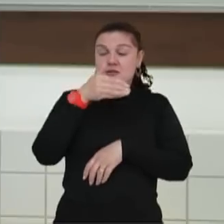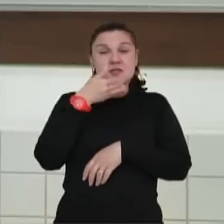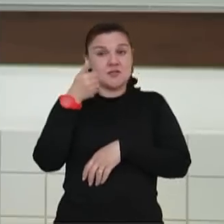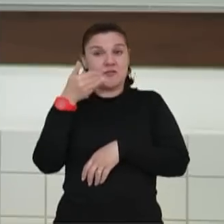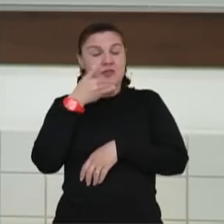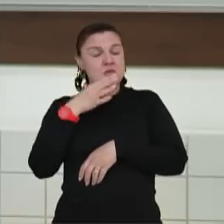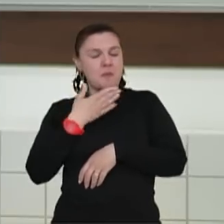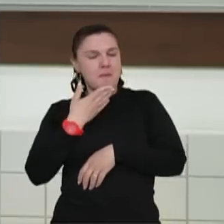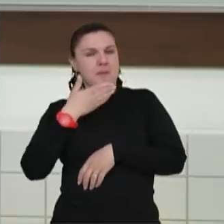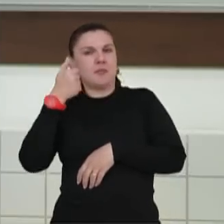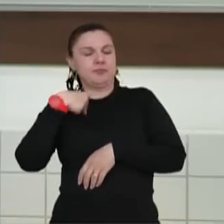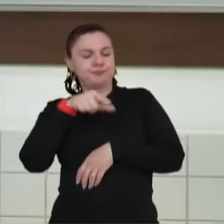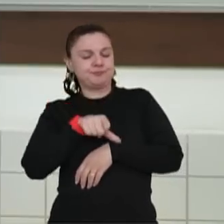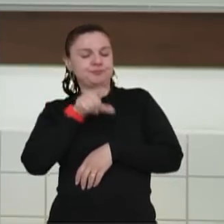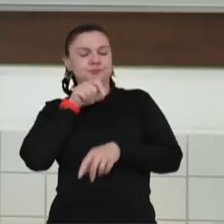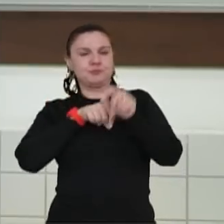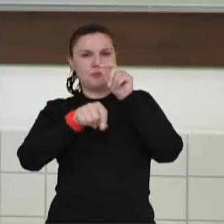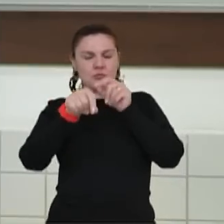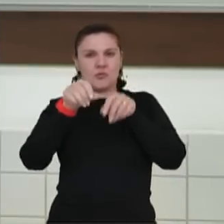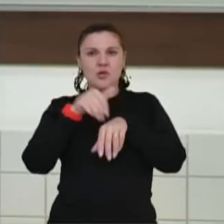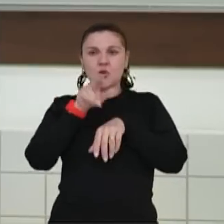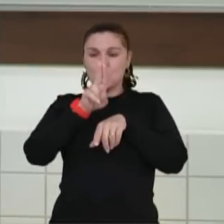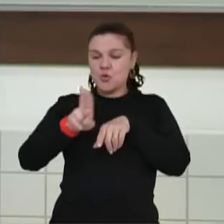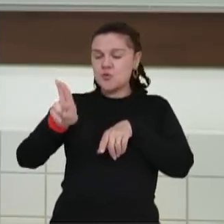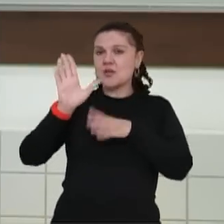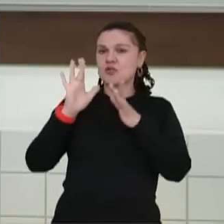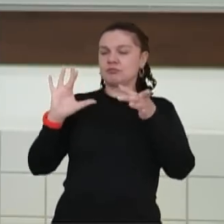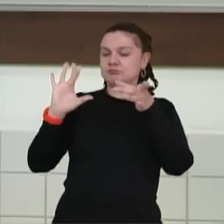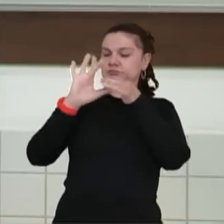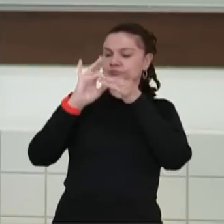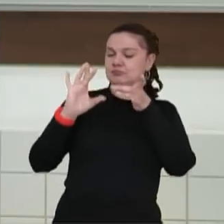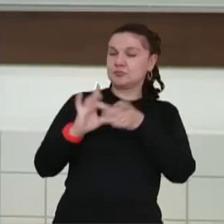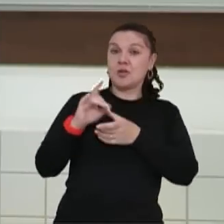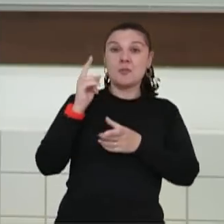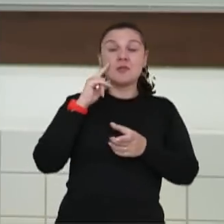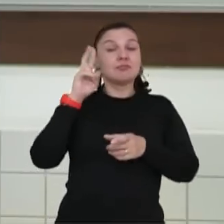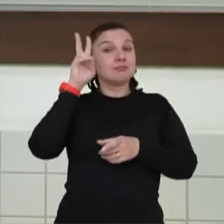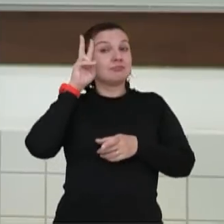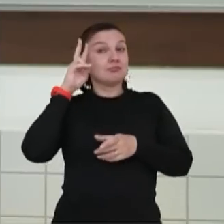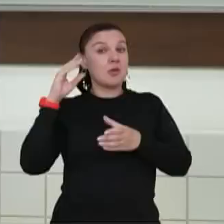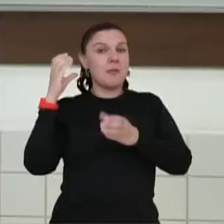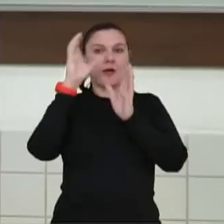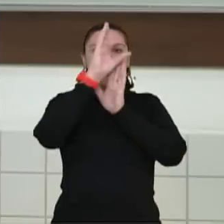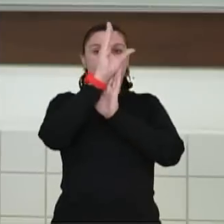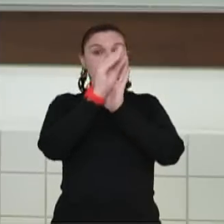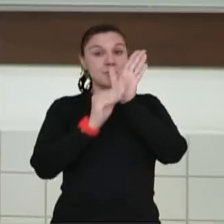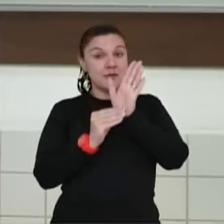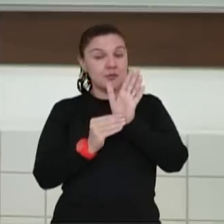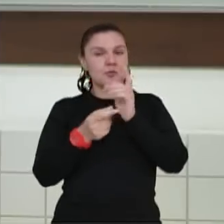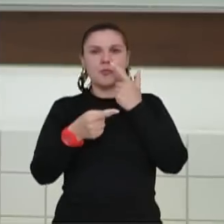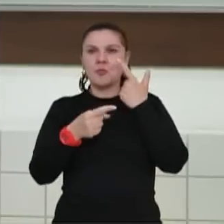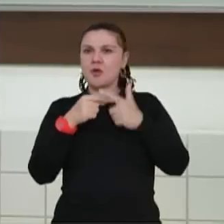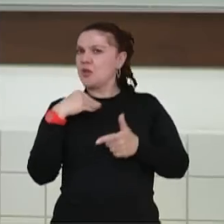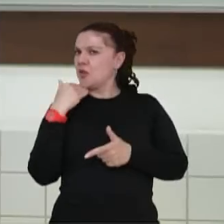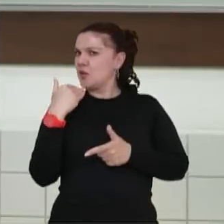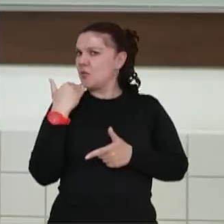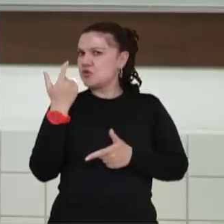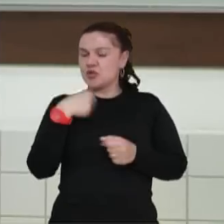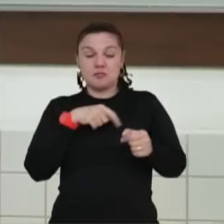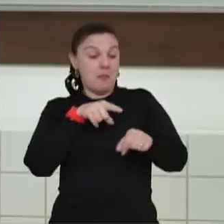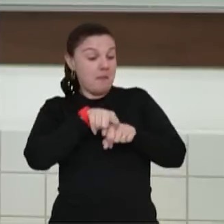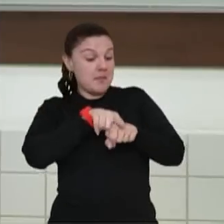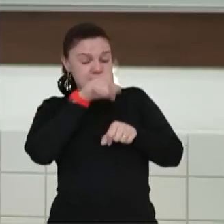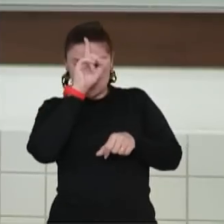as maneiras que eu escolhi é usar esses exercícios de associação para a gente recordar conceito. Não adianta a gente partir para a pesquisa